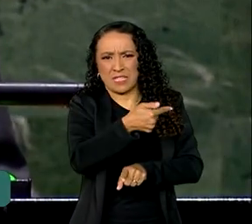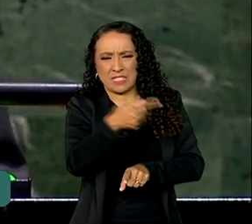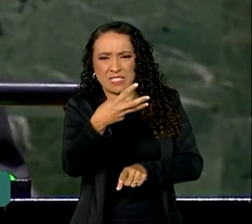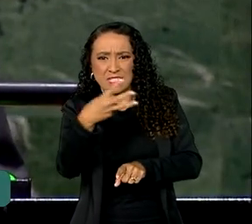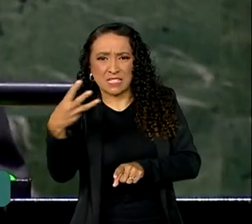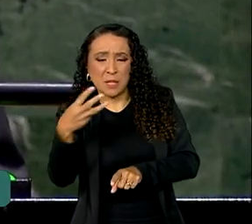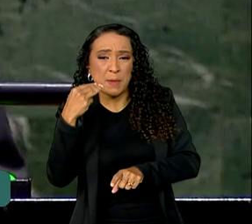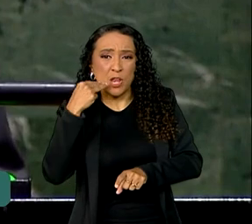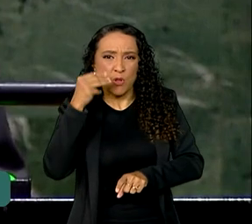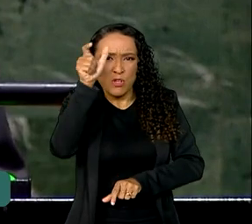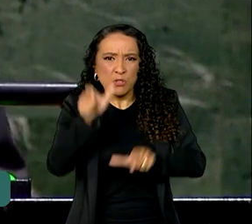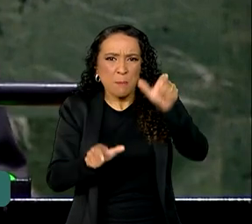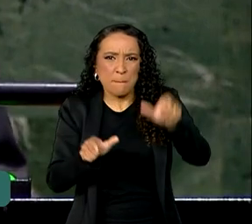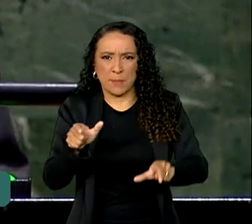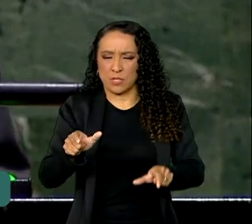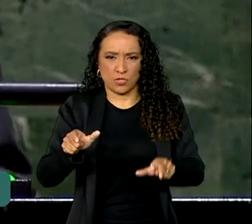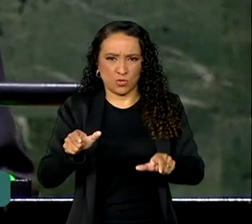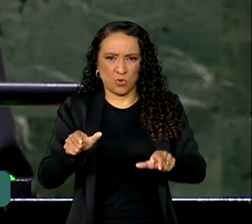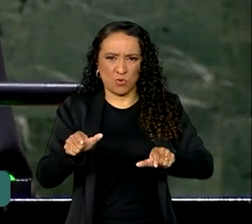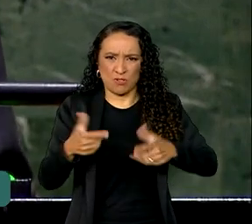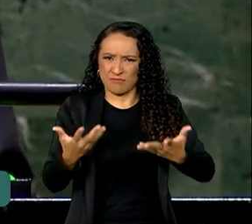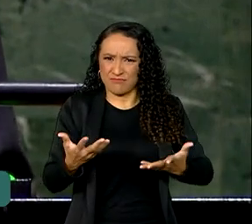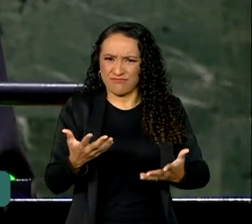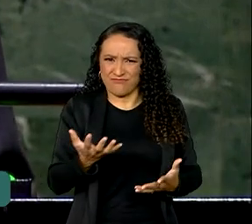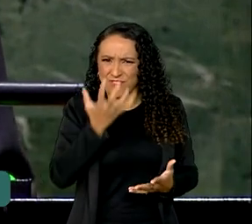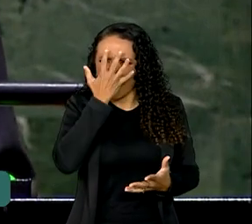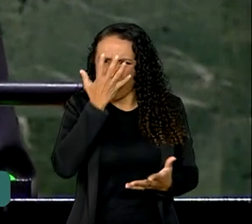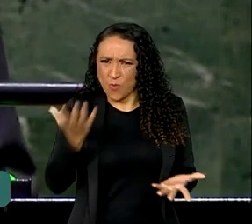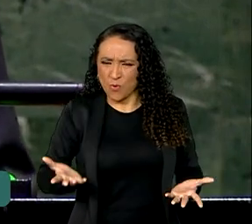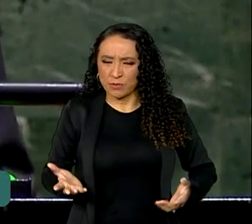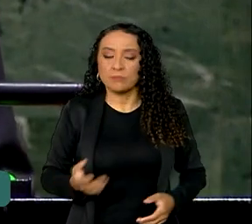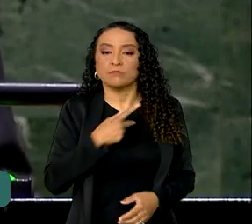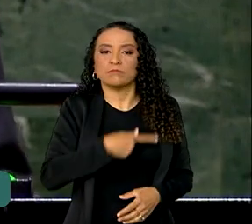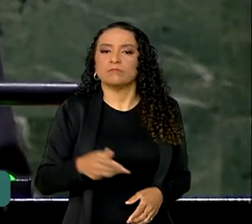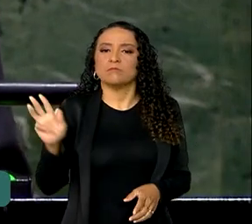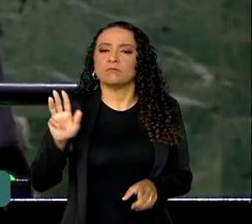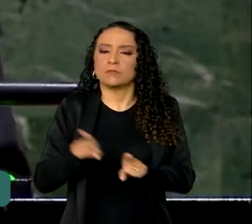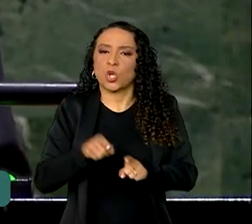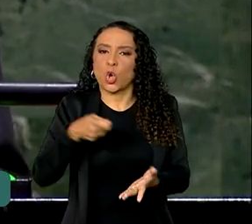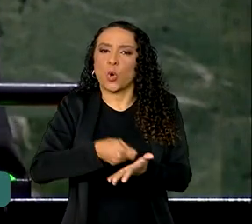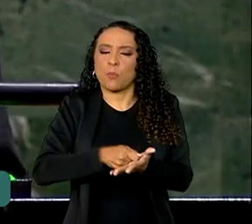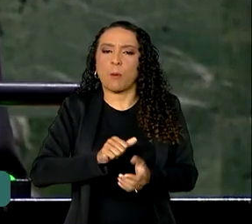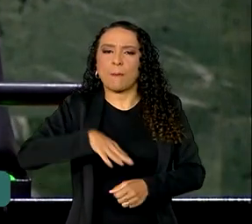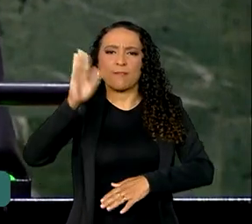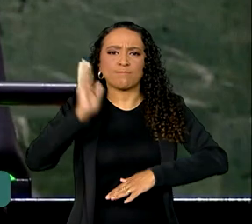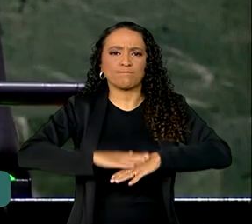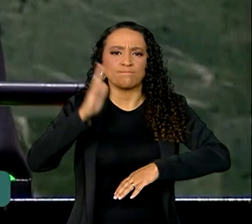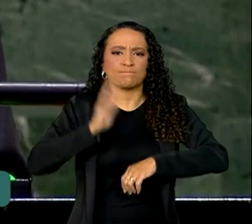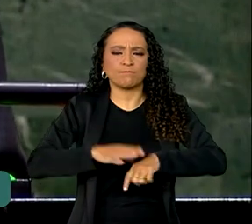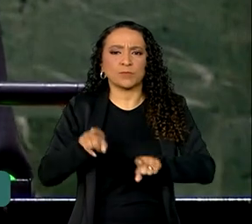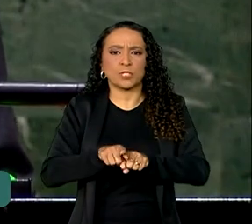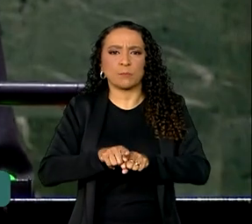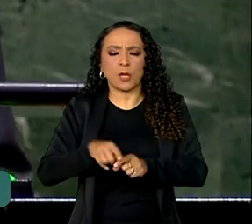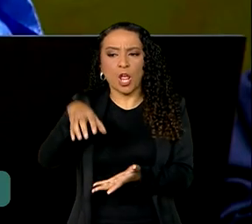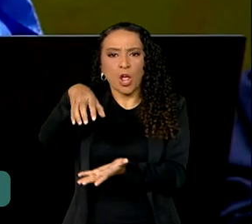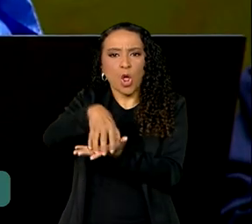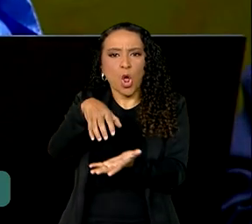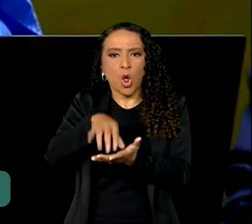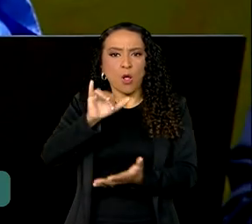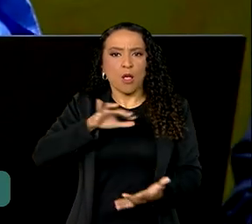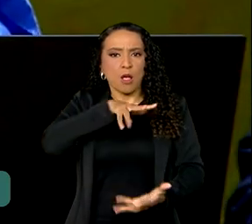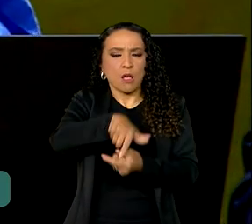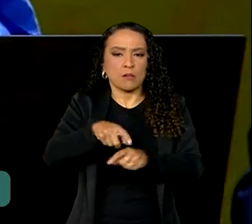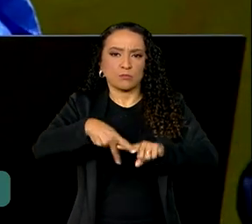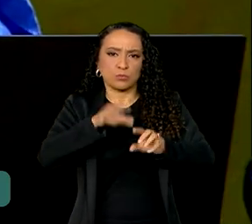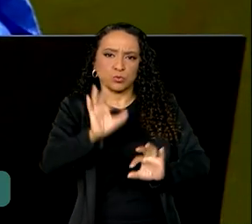733 milhões de pessoas seria vergonhoso. O presidente cobrou ainda mais efetividade dos órgãos internacionais e